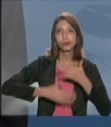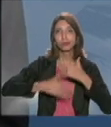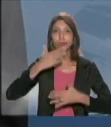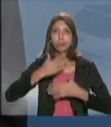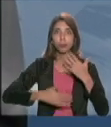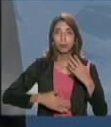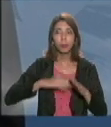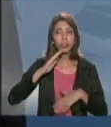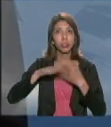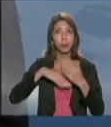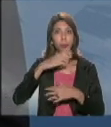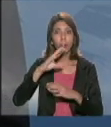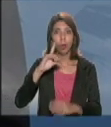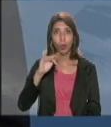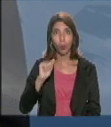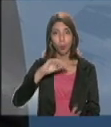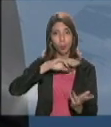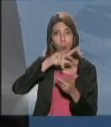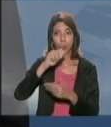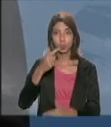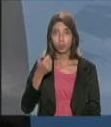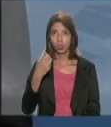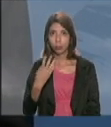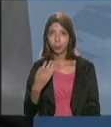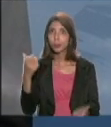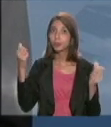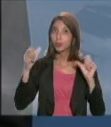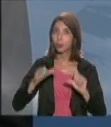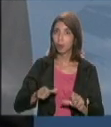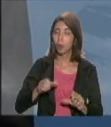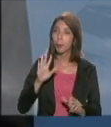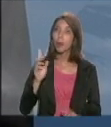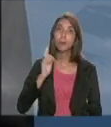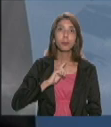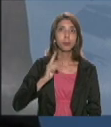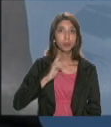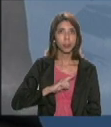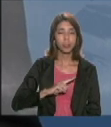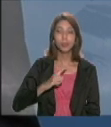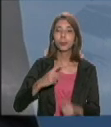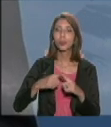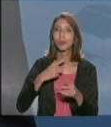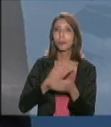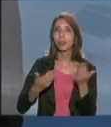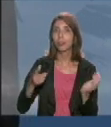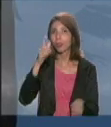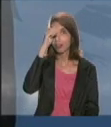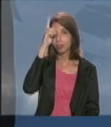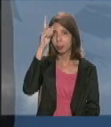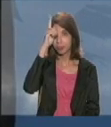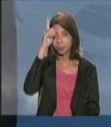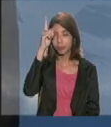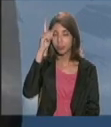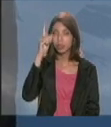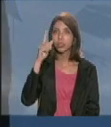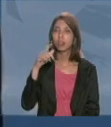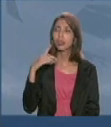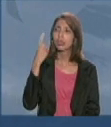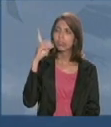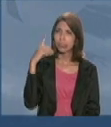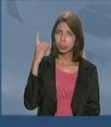frustrada. Já na Copa de 14, o vexame foi maior, mas não foi no Maracanã, foi no Mineirão, a goleada sofrida para a